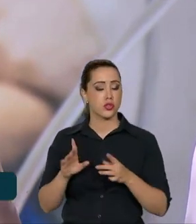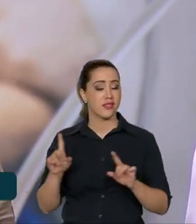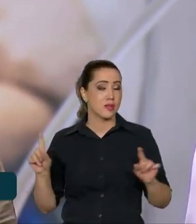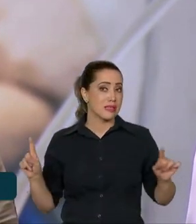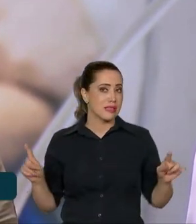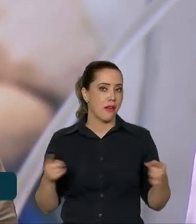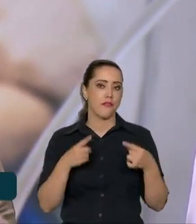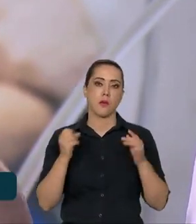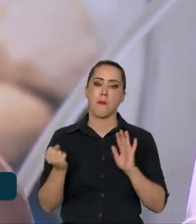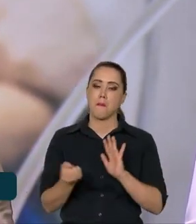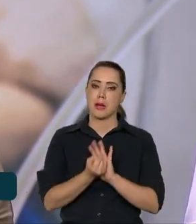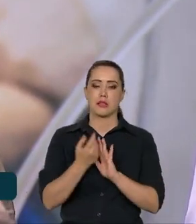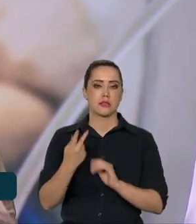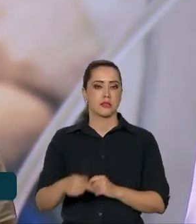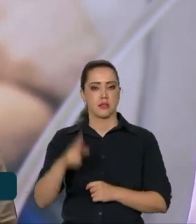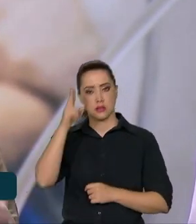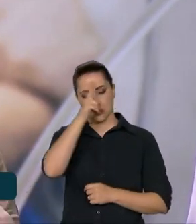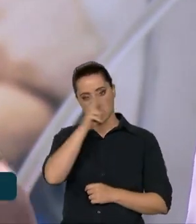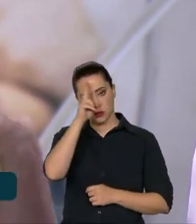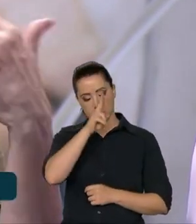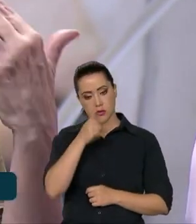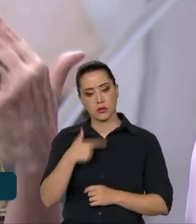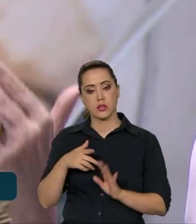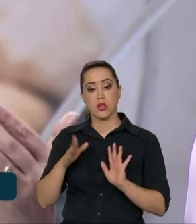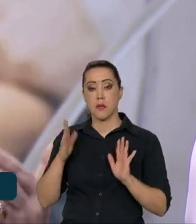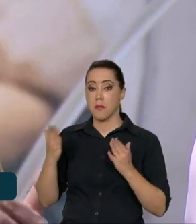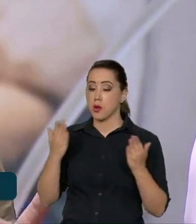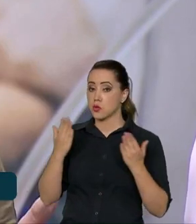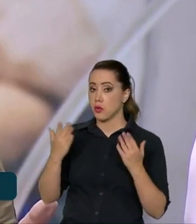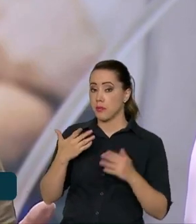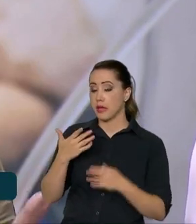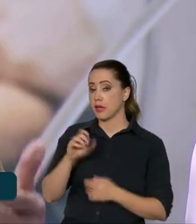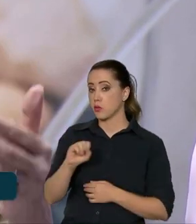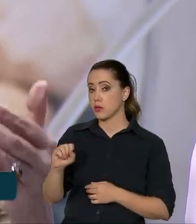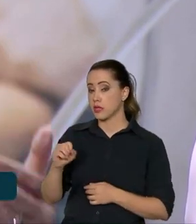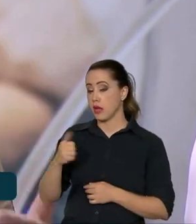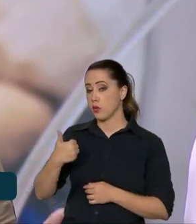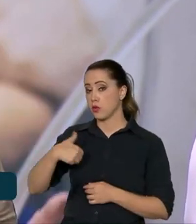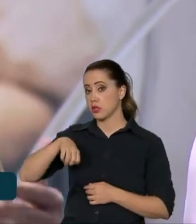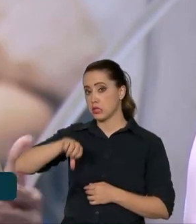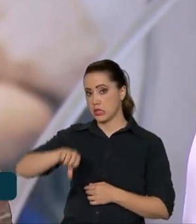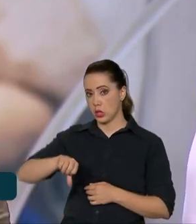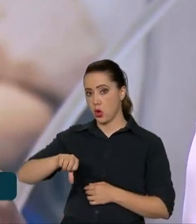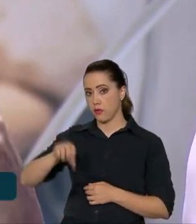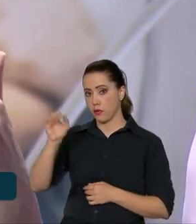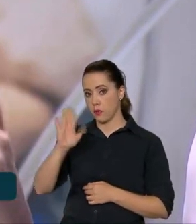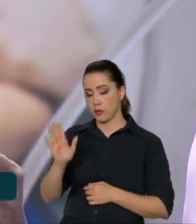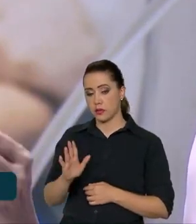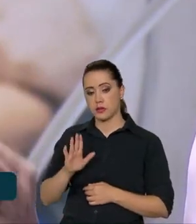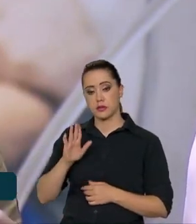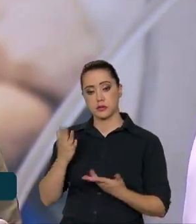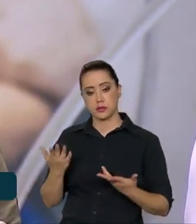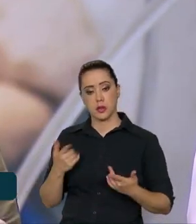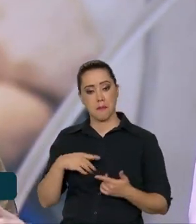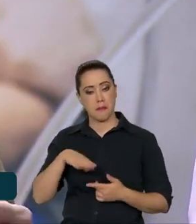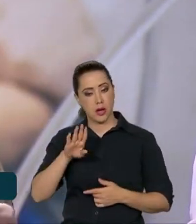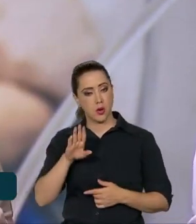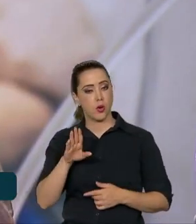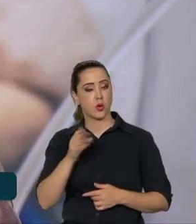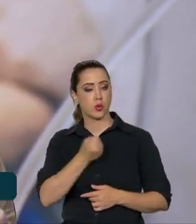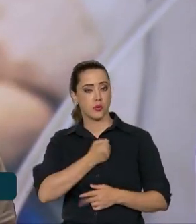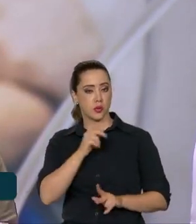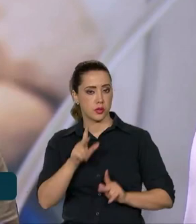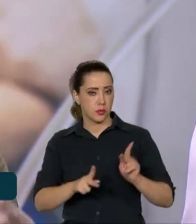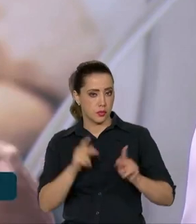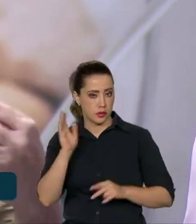desafio histórico, que eu remontaria ao século XIX no Brasil, o fato de a maioria da